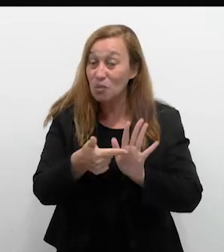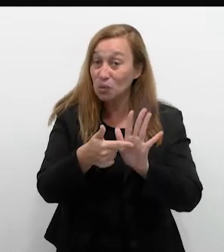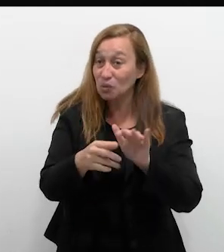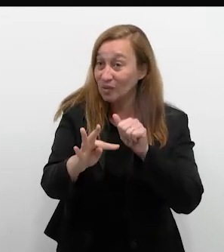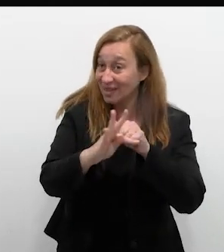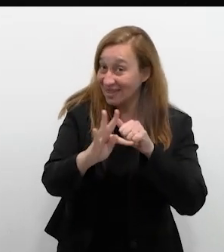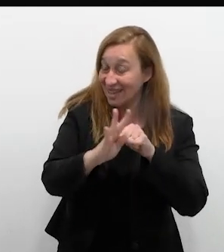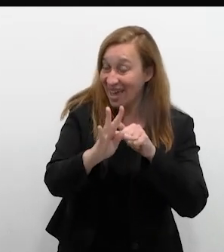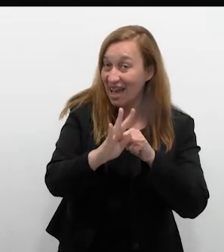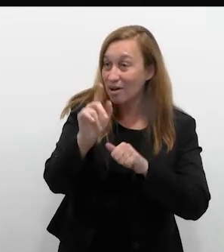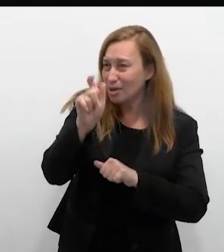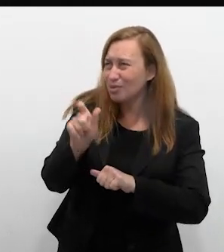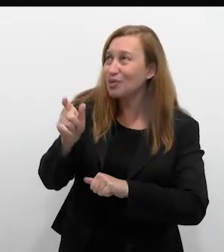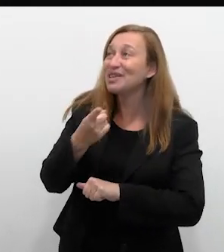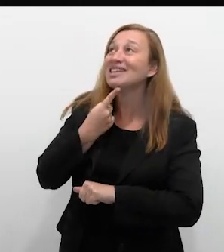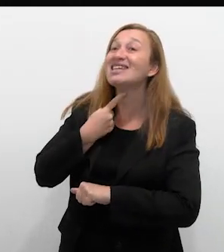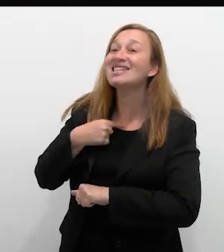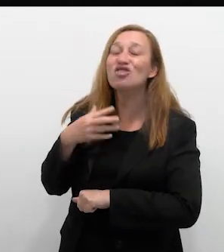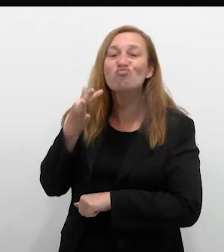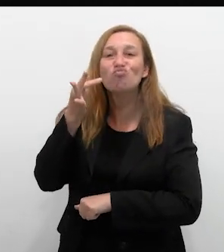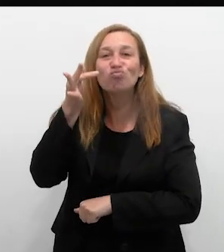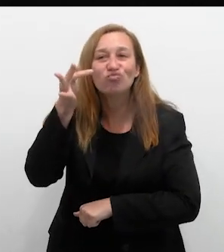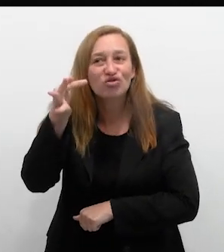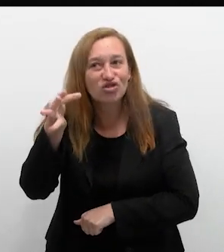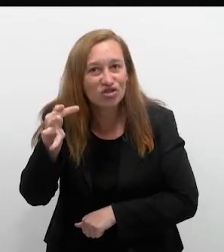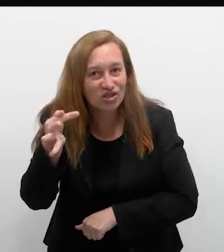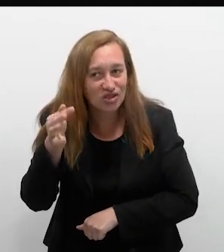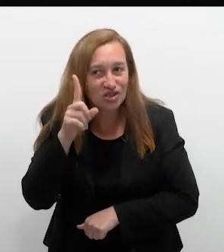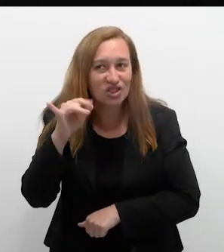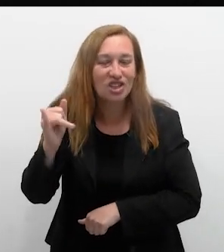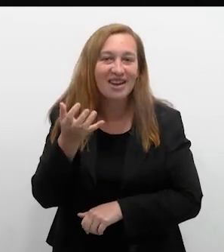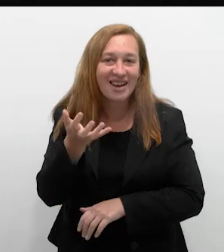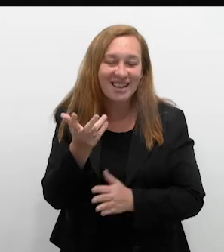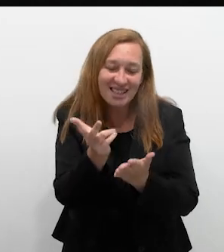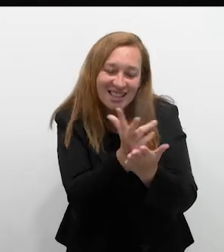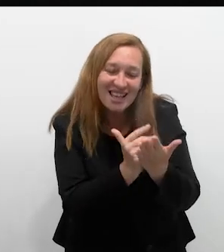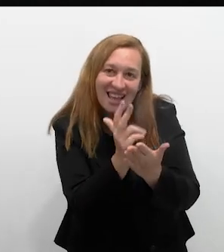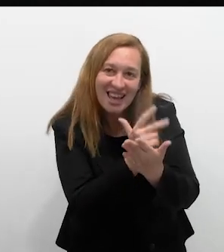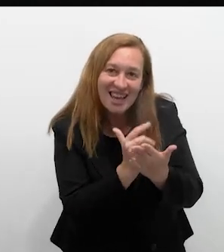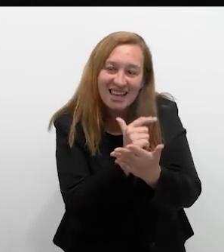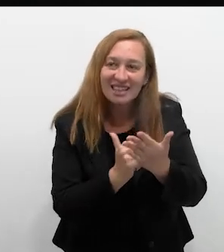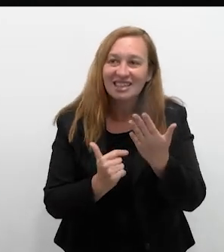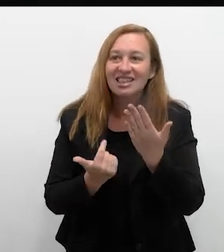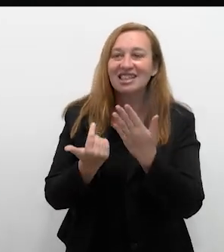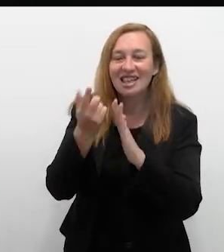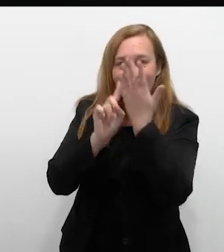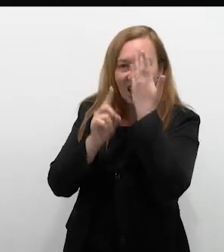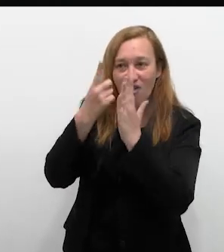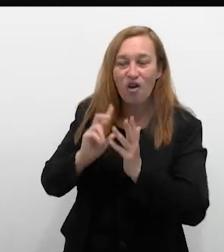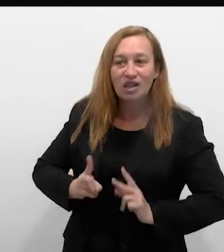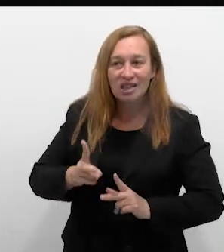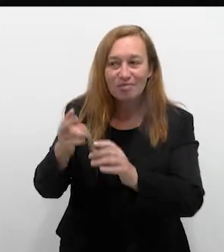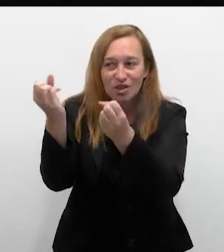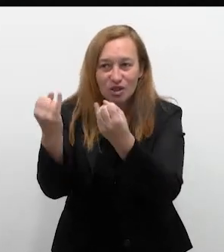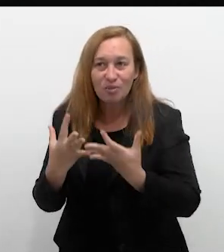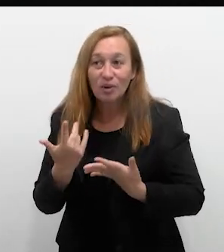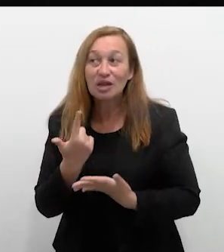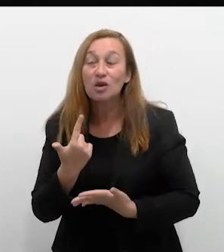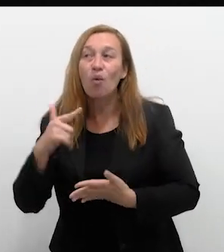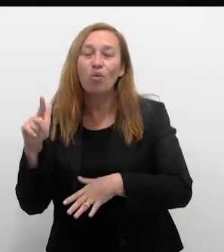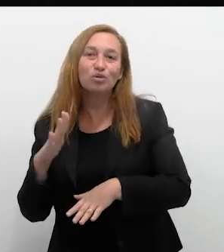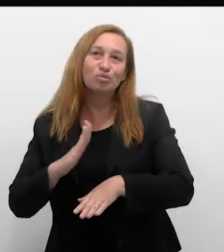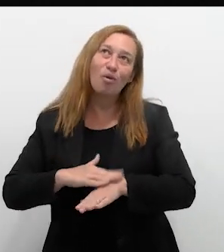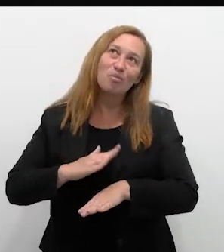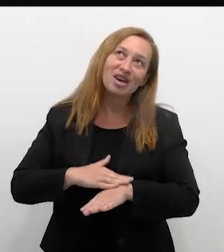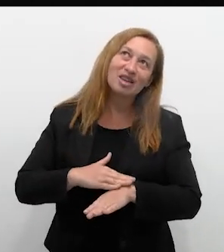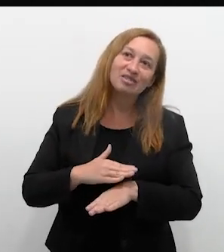que as pessoas que almejam um dia chegar a ser um grande desenhista de carnaval. O Jorge sempre explicou para a gente.